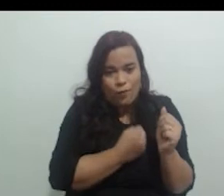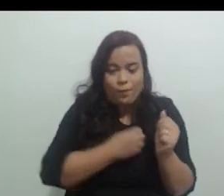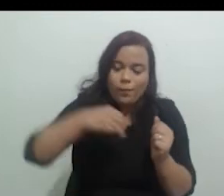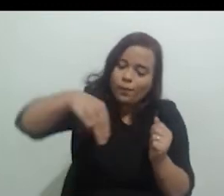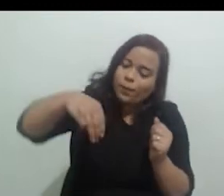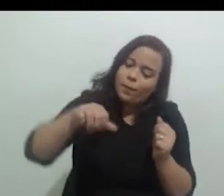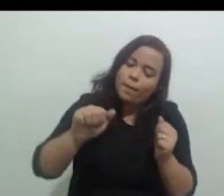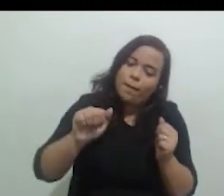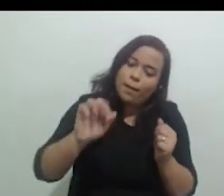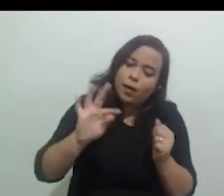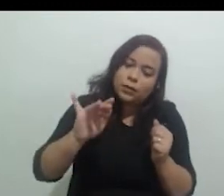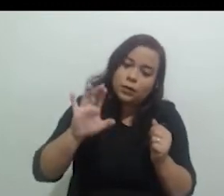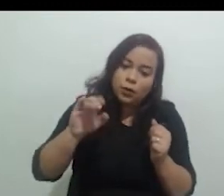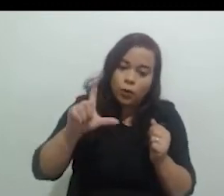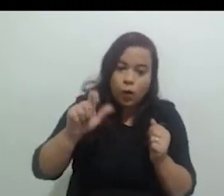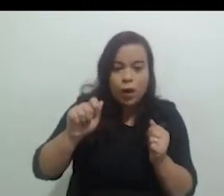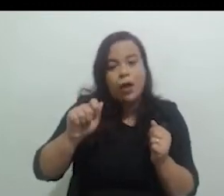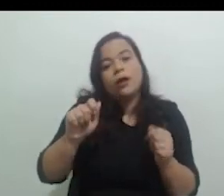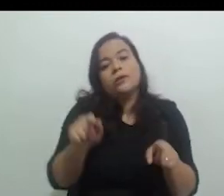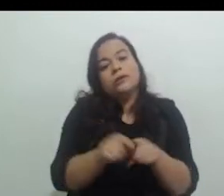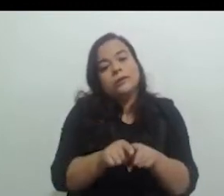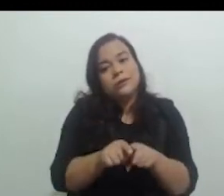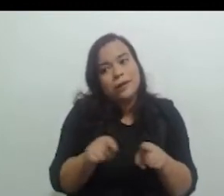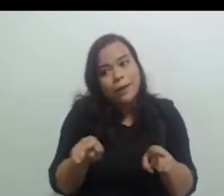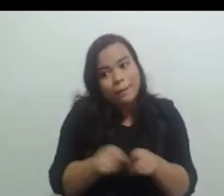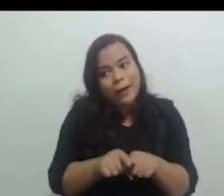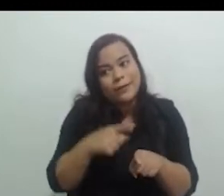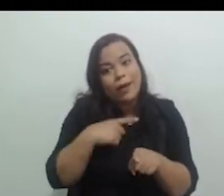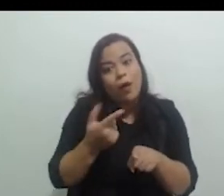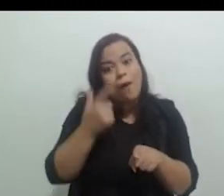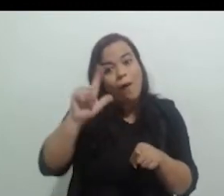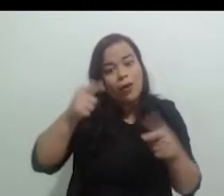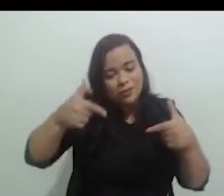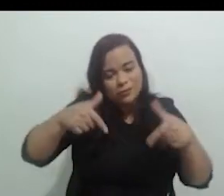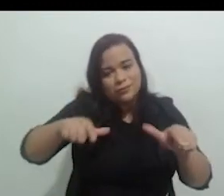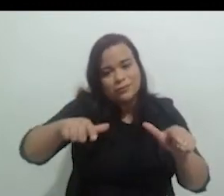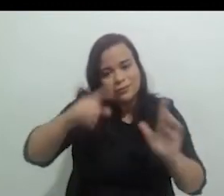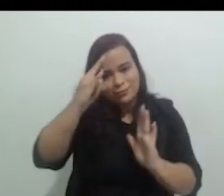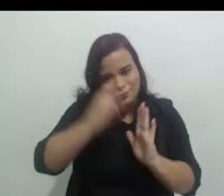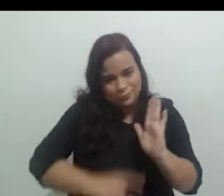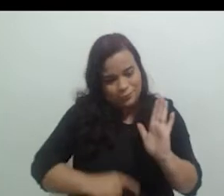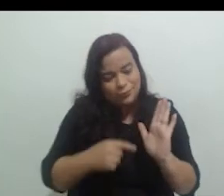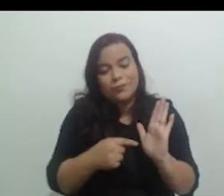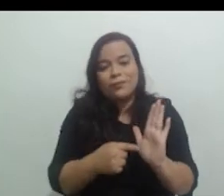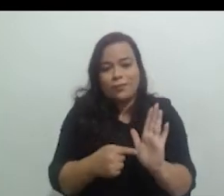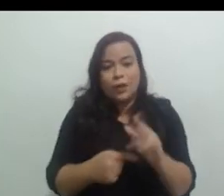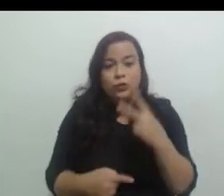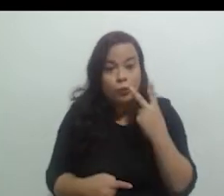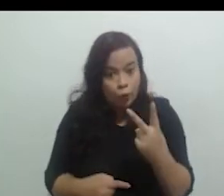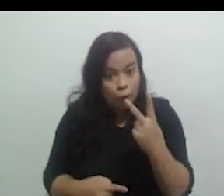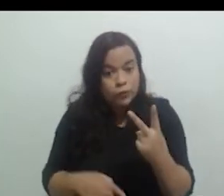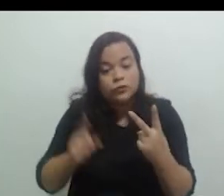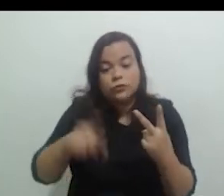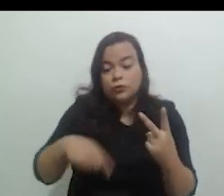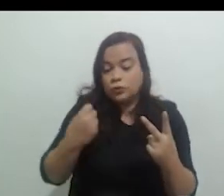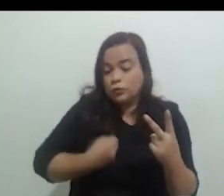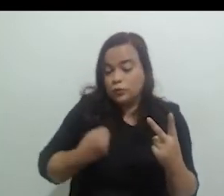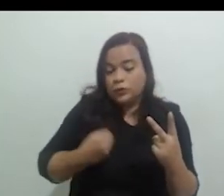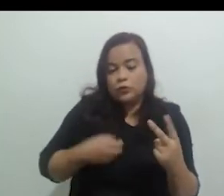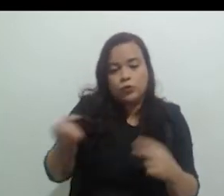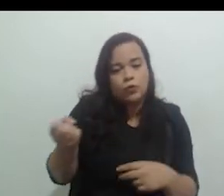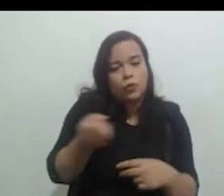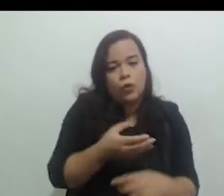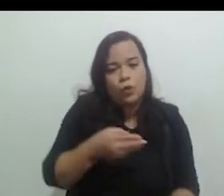grafada com um novo número de matrícula, ou seja, duas certidões para o mesmo